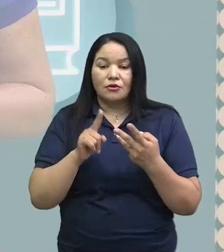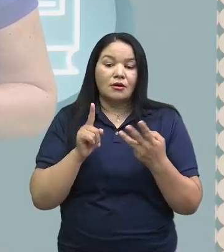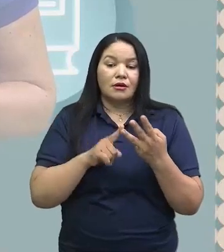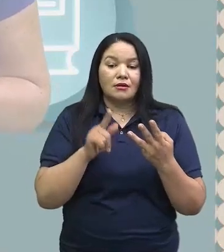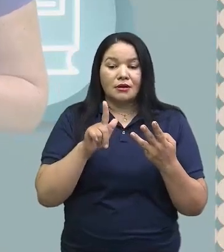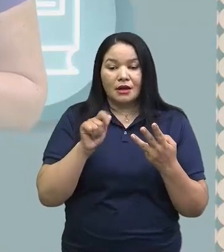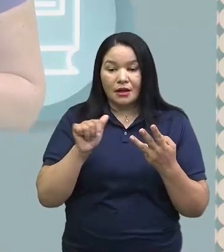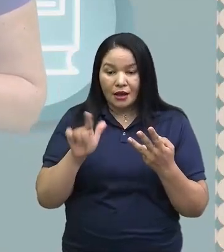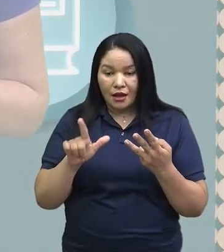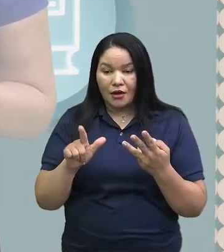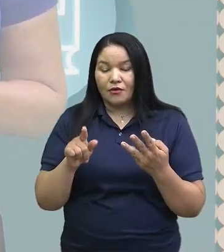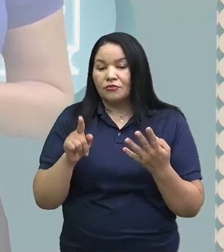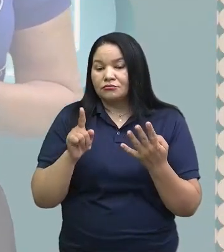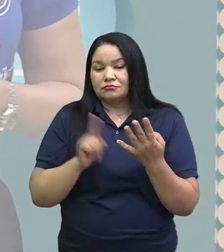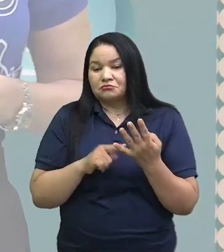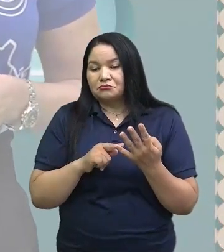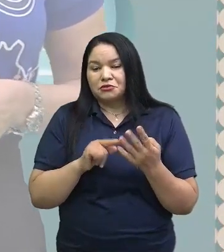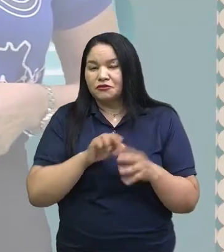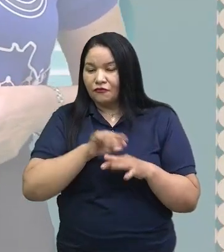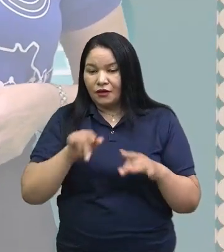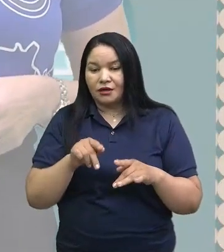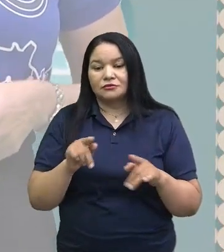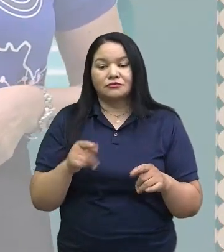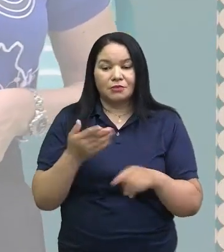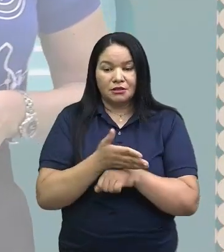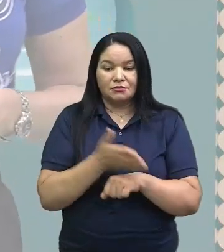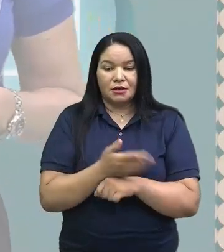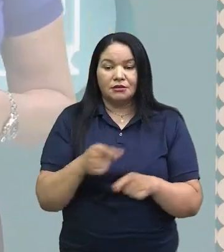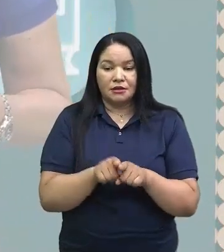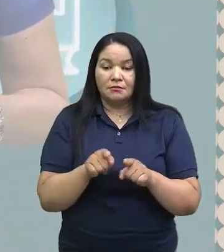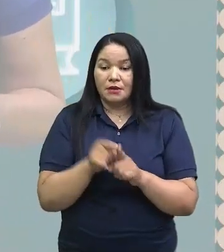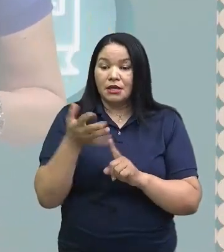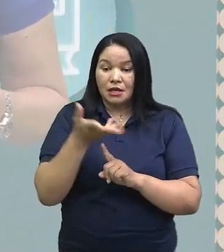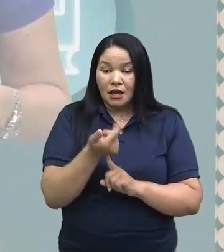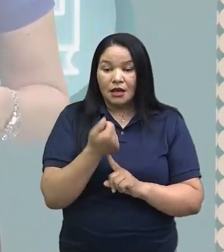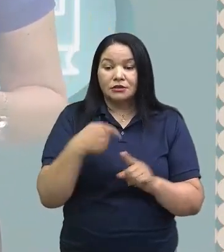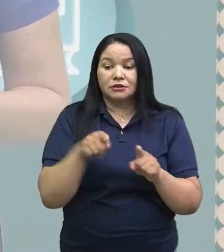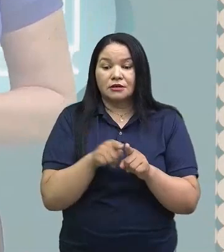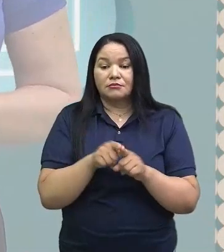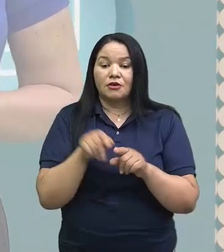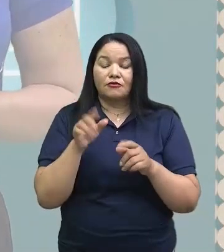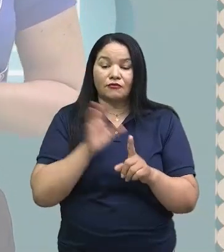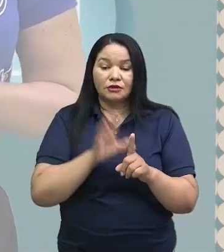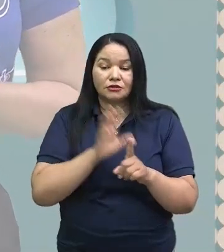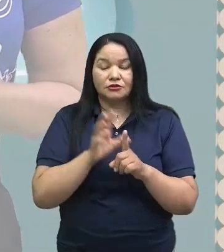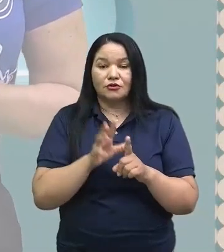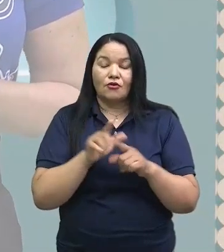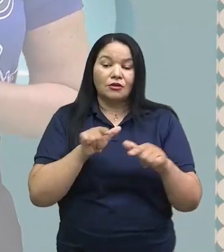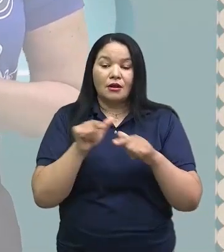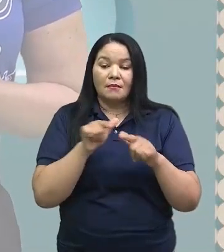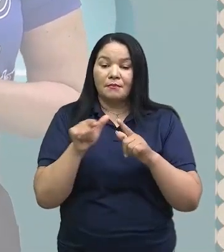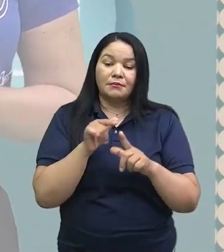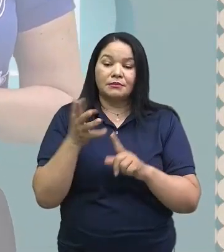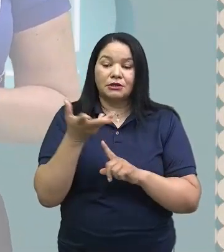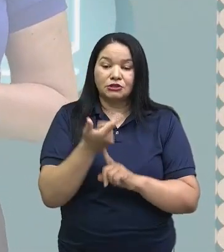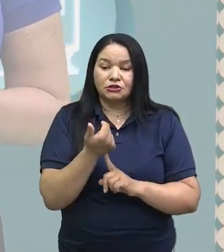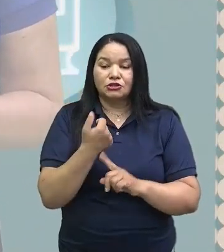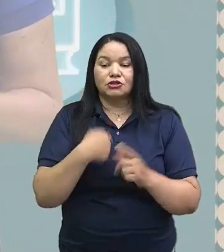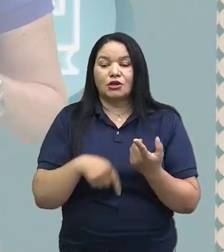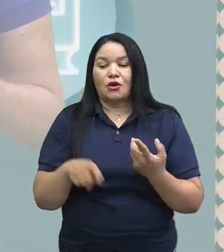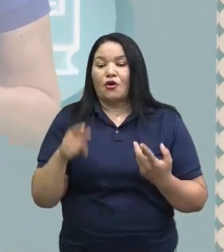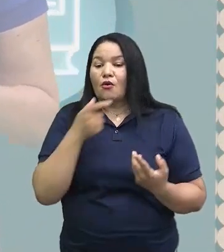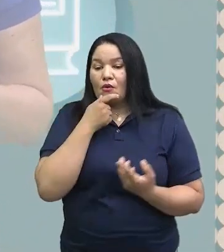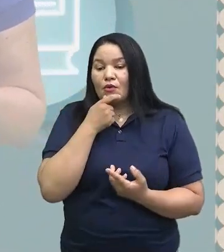e Tom. Em outros campos artísticos, a Tropicalia influenciou os trabalhos de artistas como Hélio Oiticica